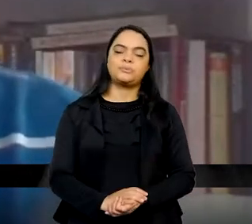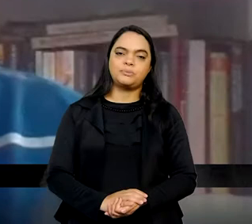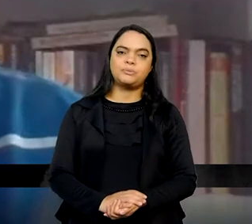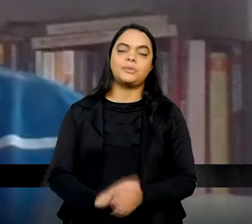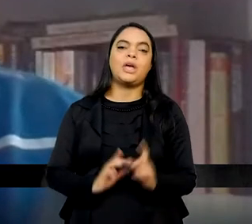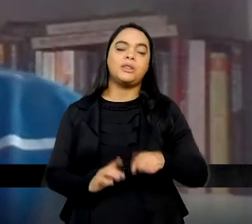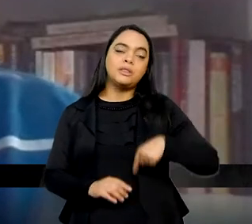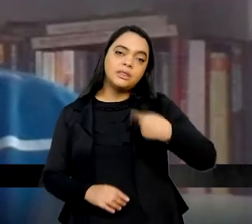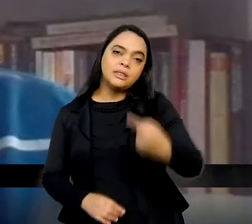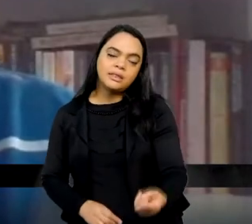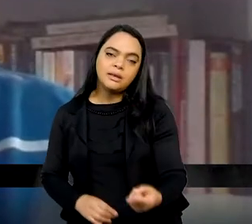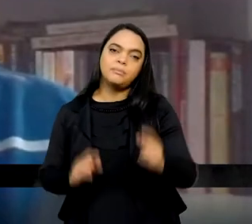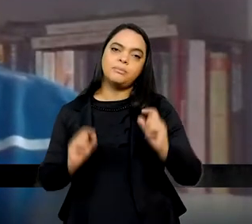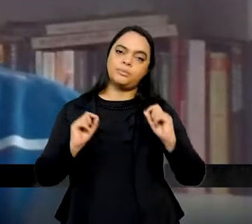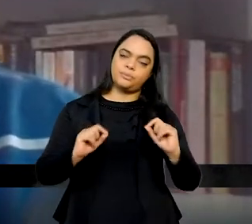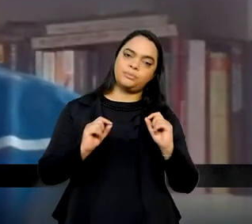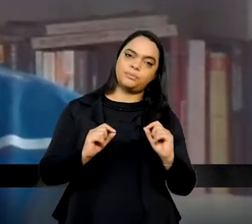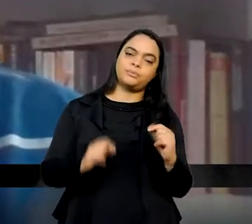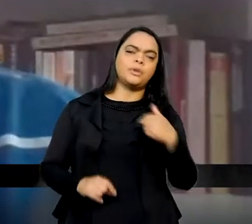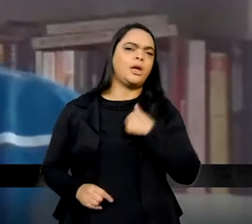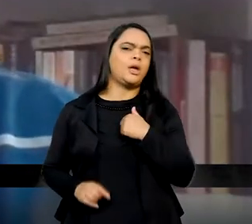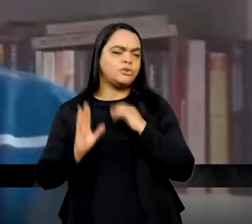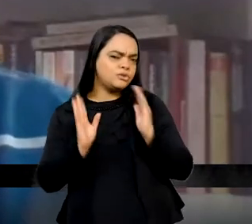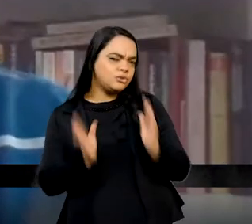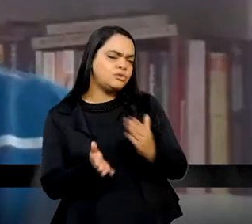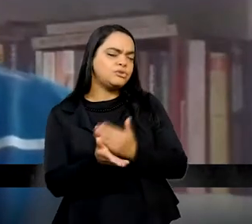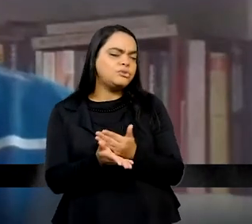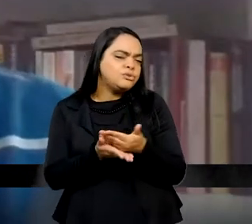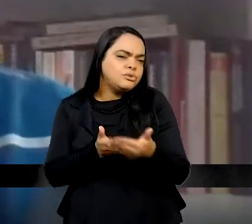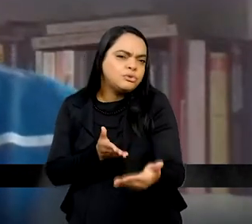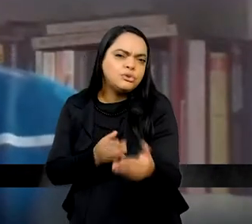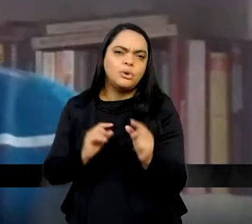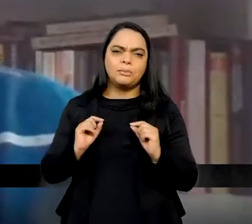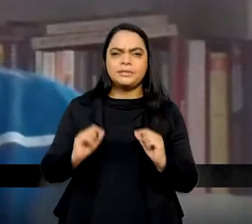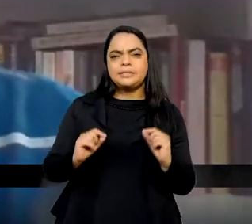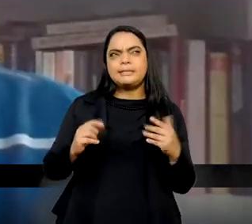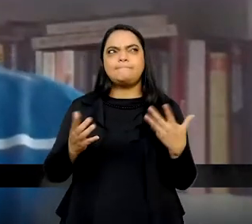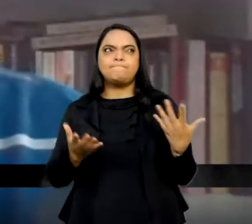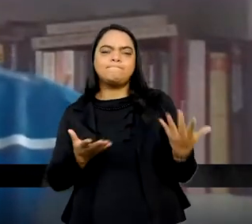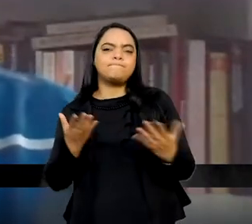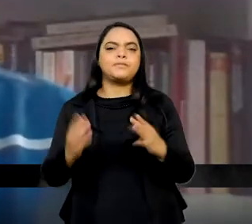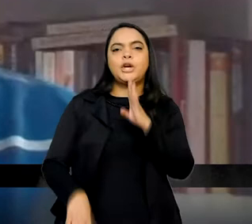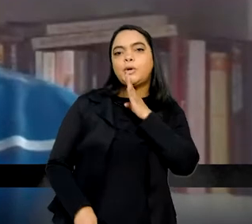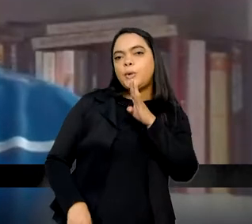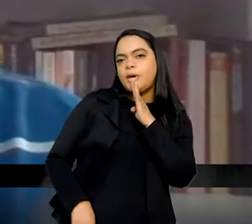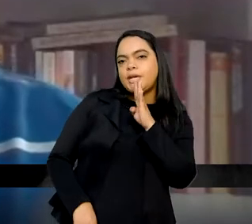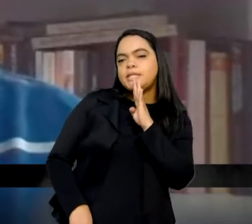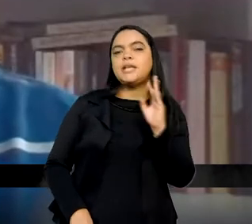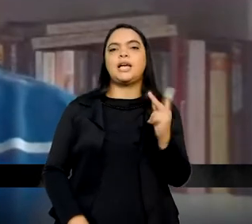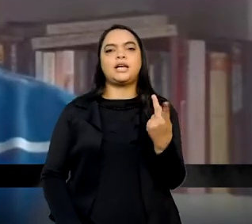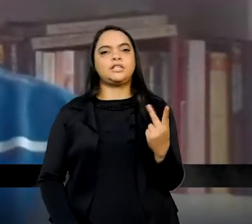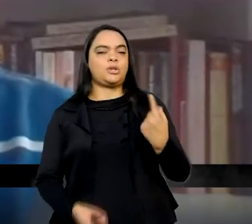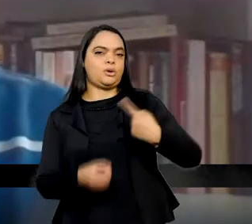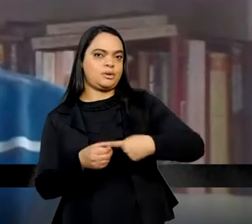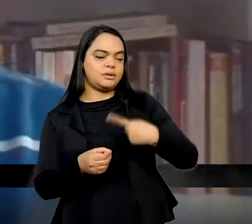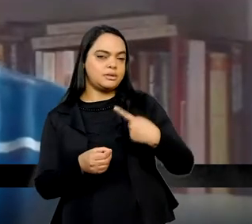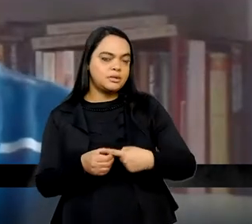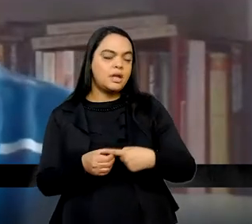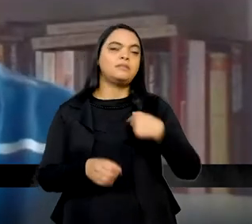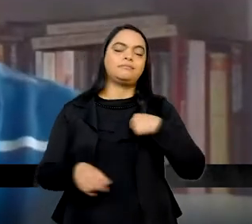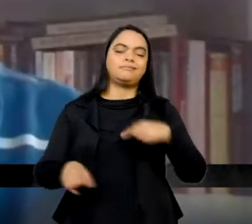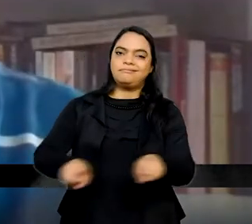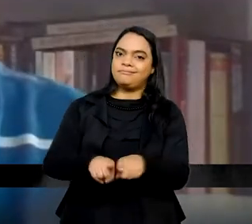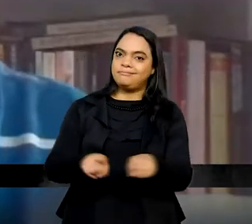Então, posteriormente, que eu já comecei a me conhecer um pouco da história da cidade, isso me